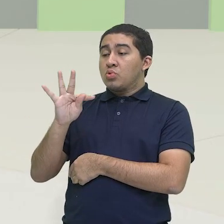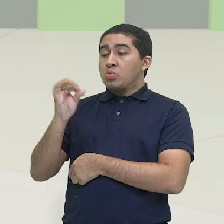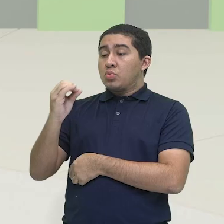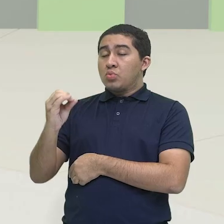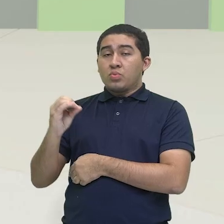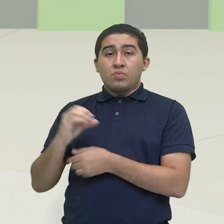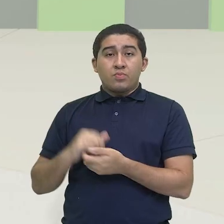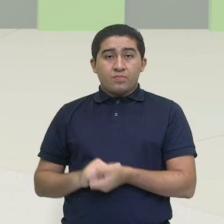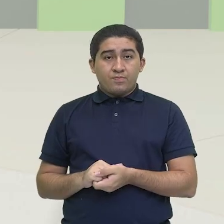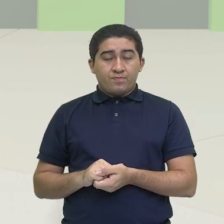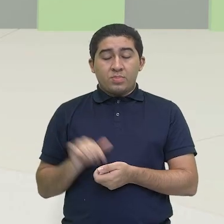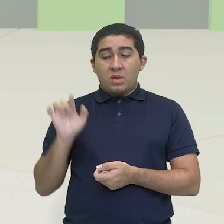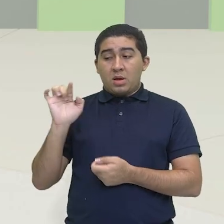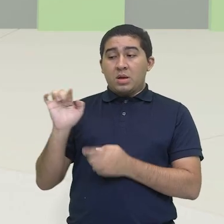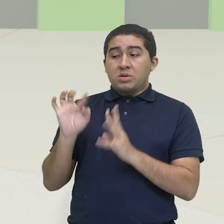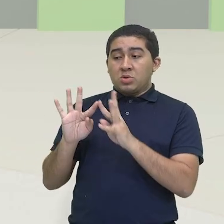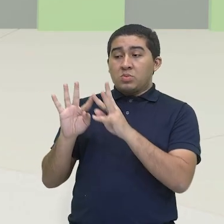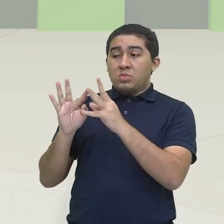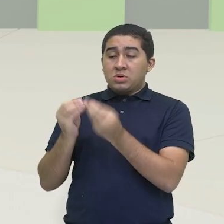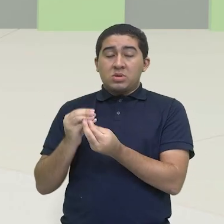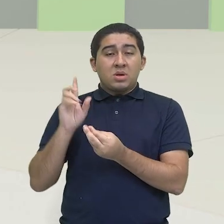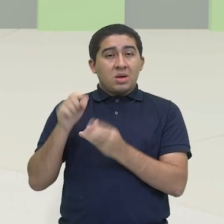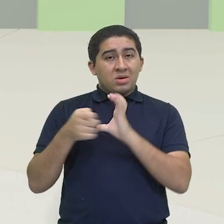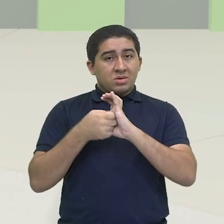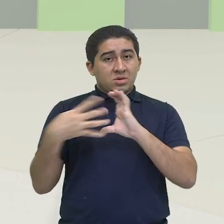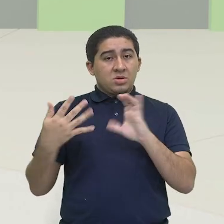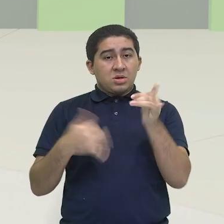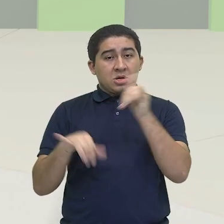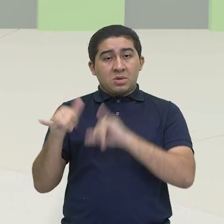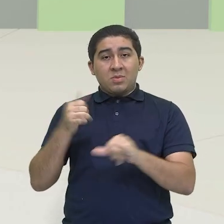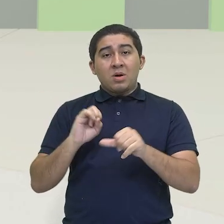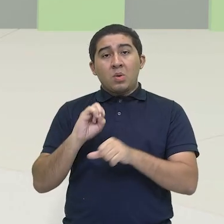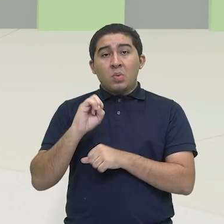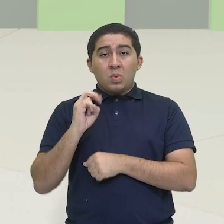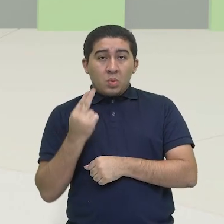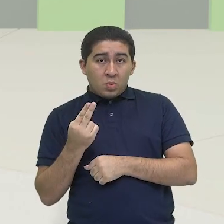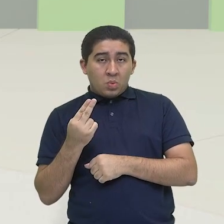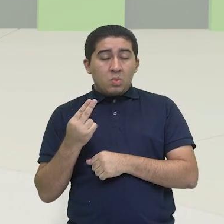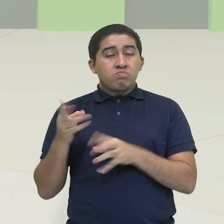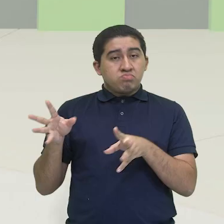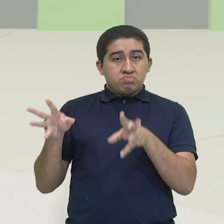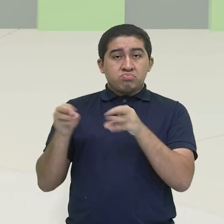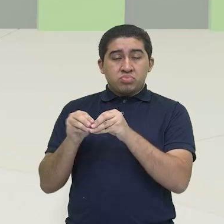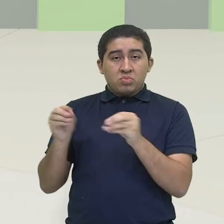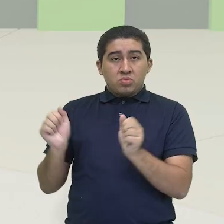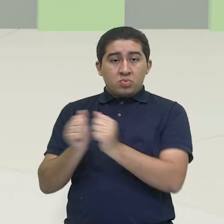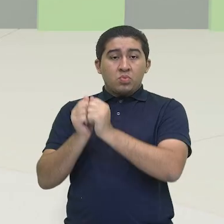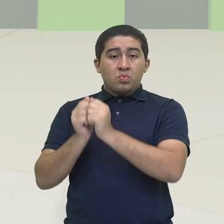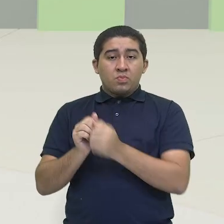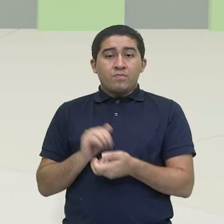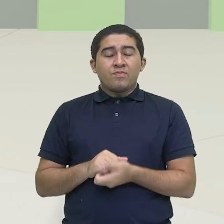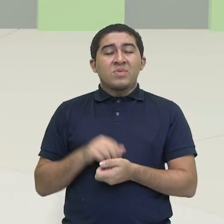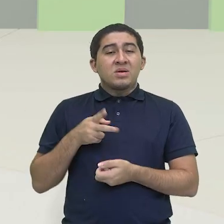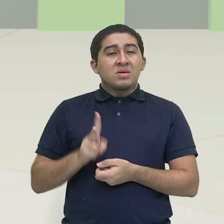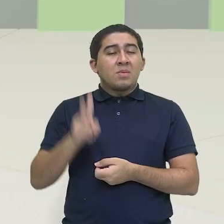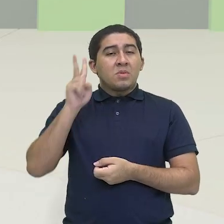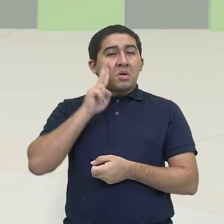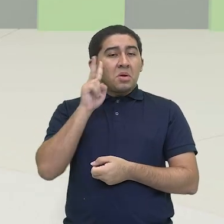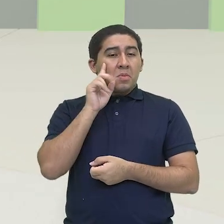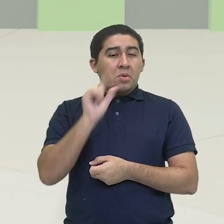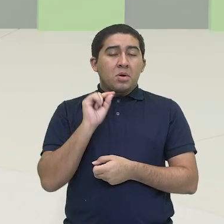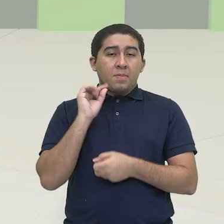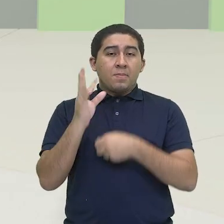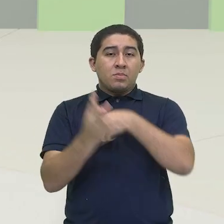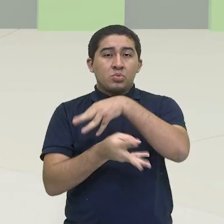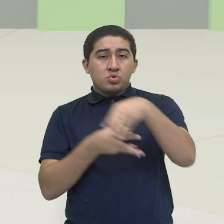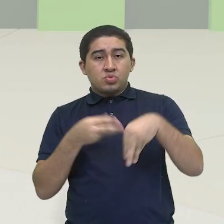Essas substâncias, elas são elementos químicos ou compostos. Então, toda vez que eu lembrar de uma reação química,